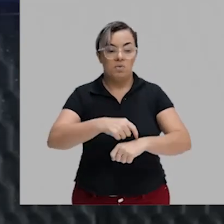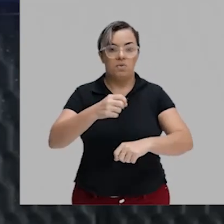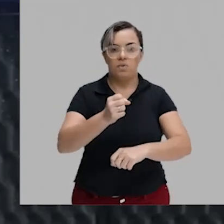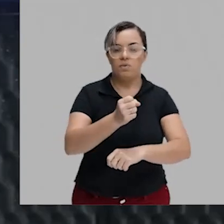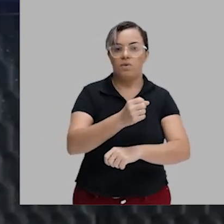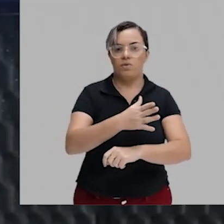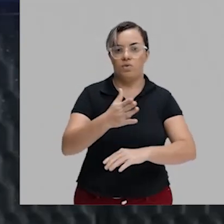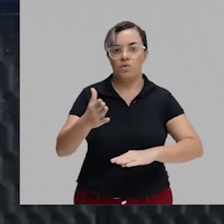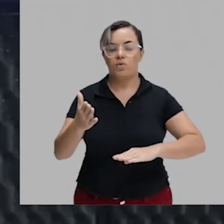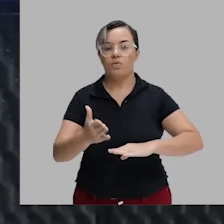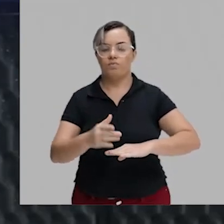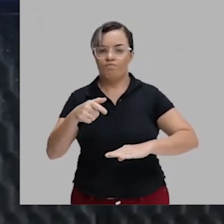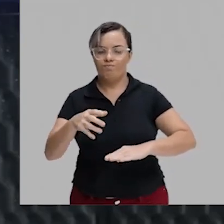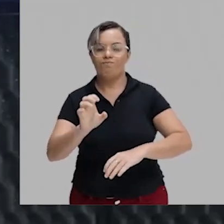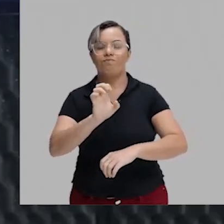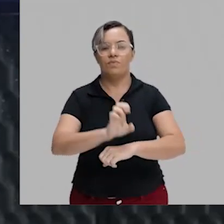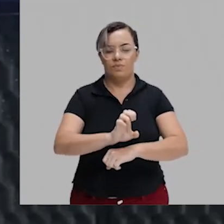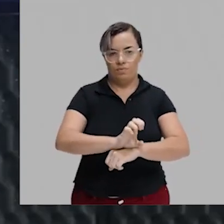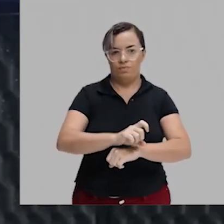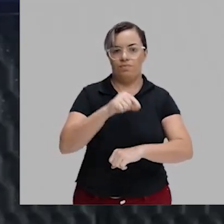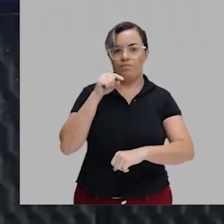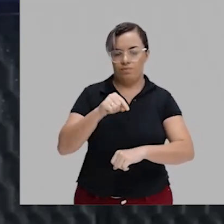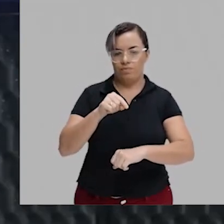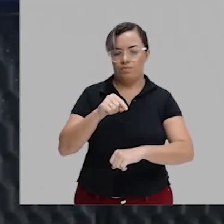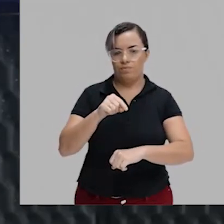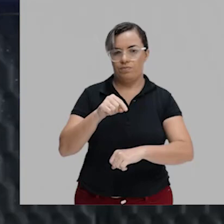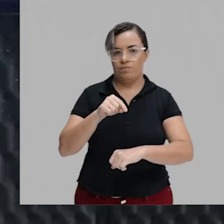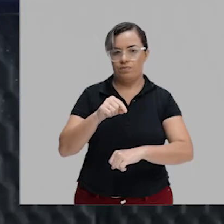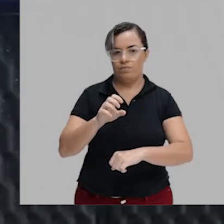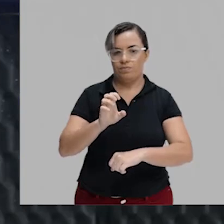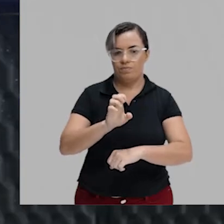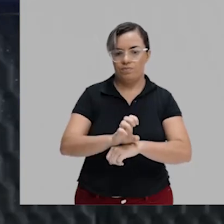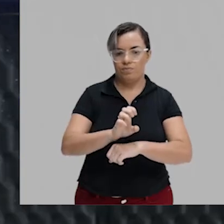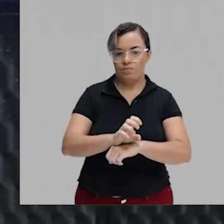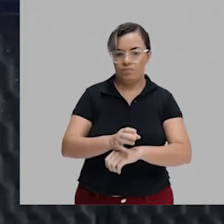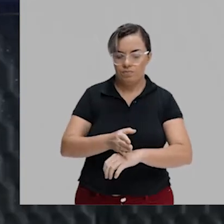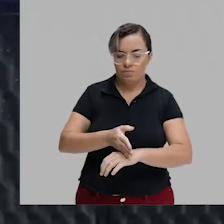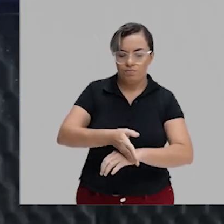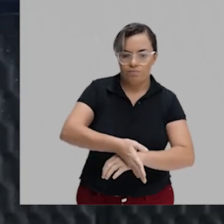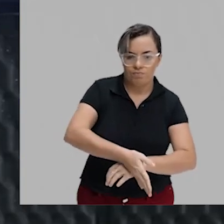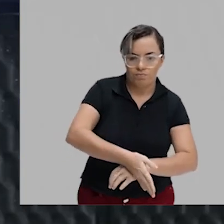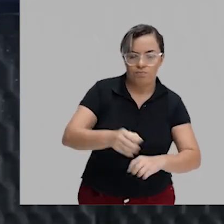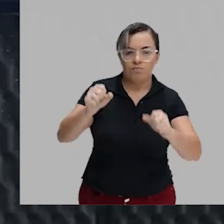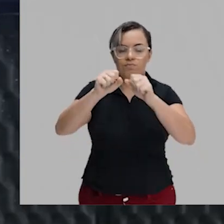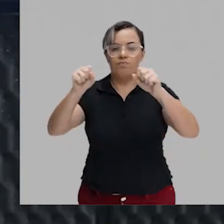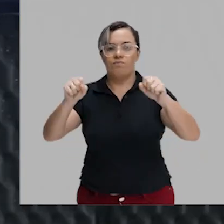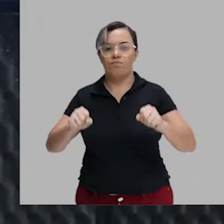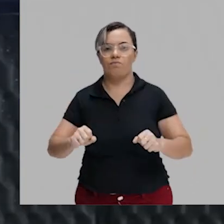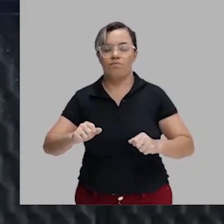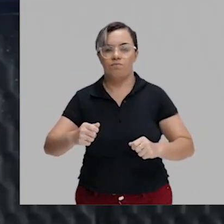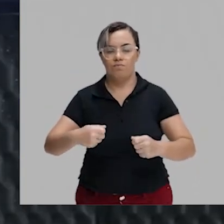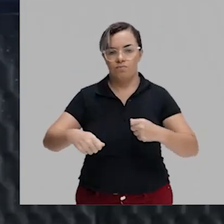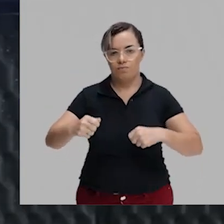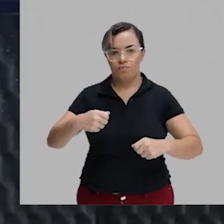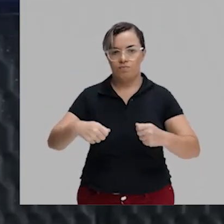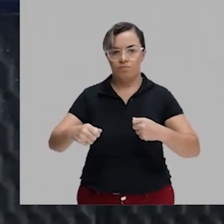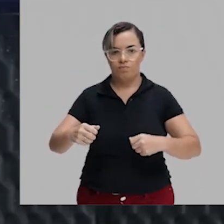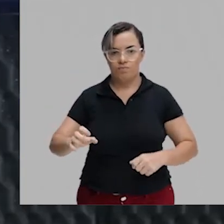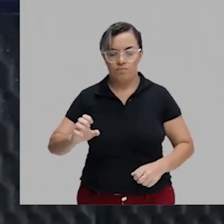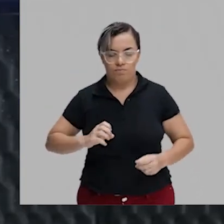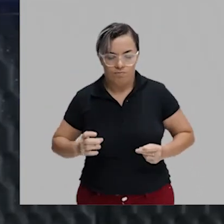Estado. Então esse Estado ele vai aplicar o mercantilismo como forma de